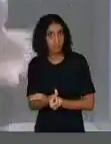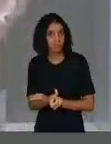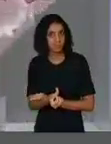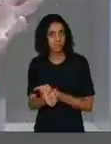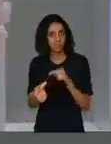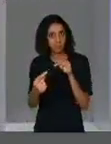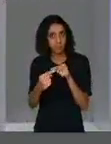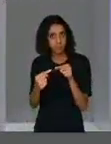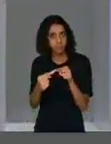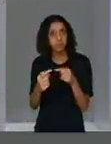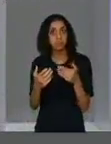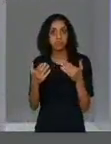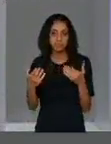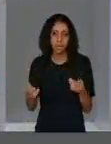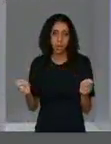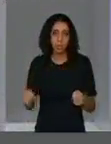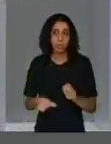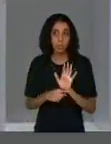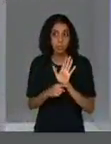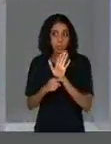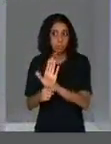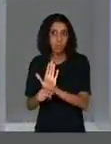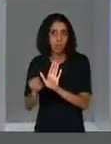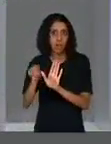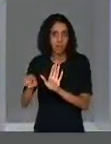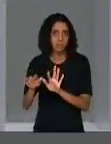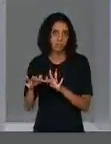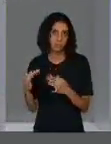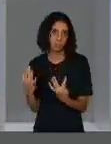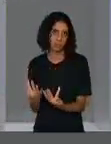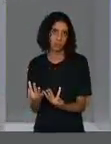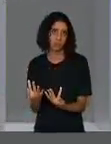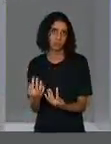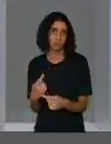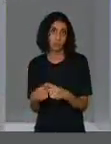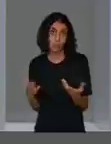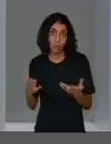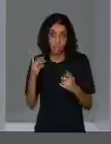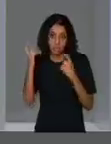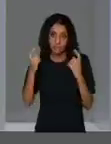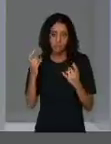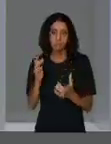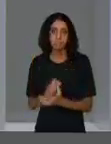efetivamente apresentar algum socorro nessa hora de desespero. Bom